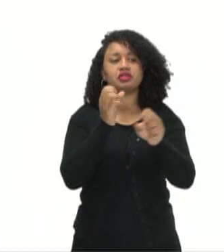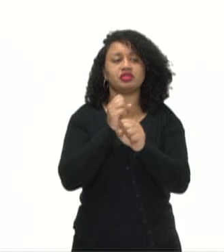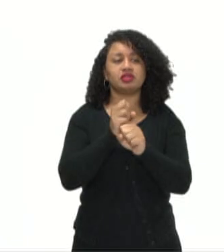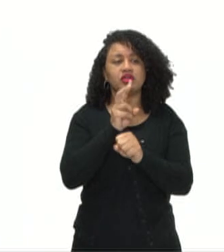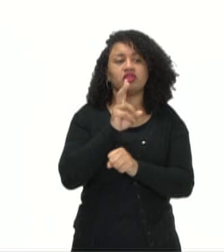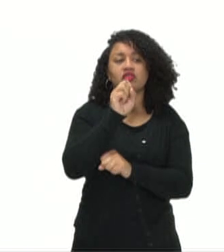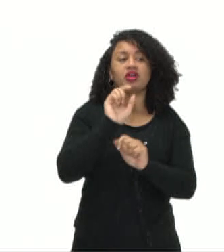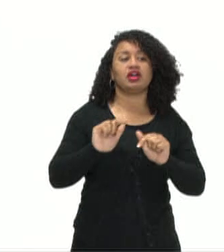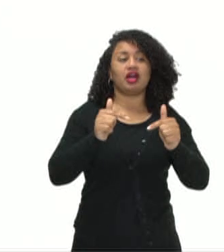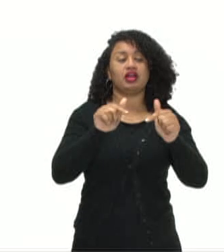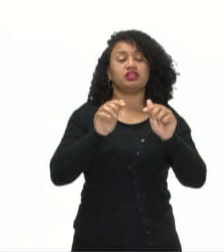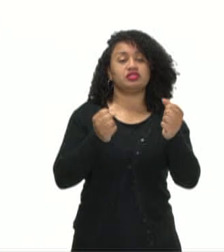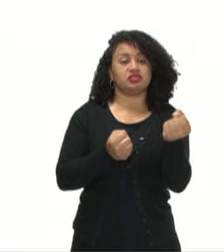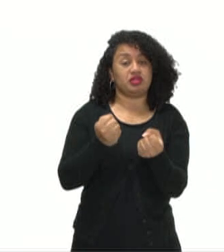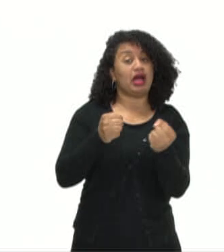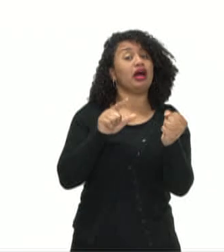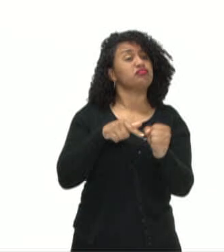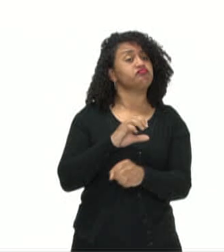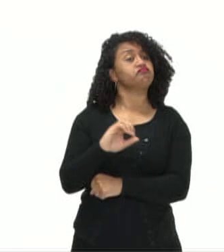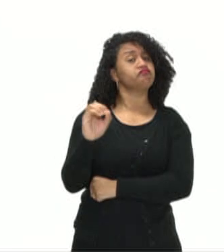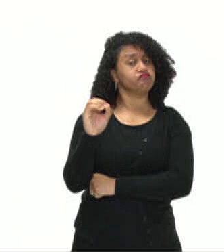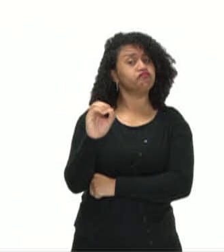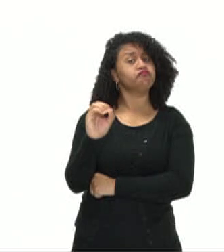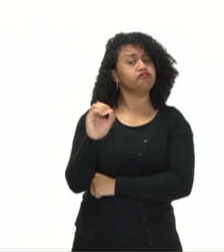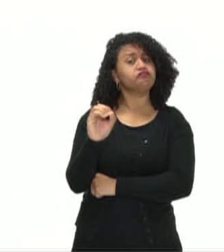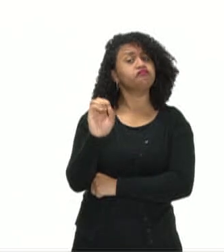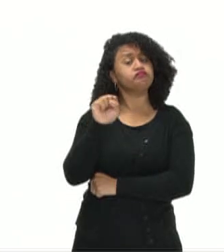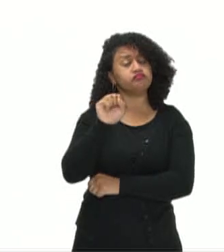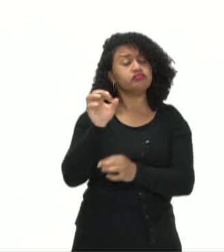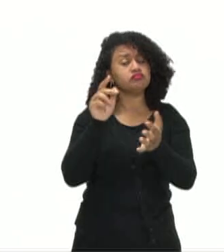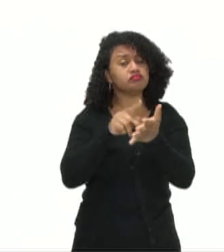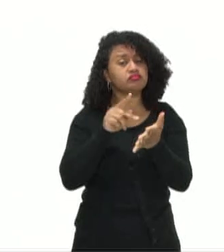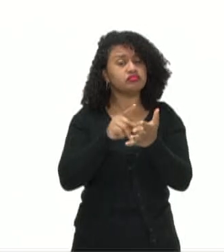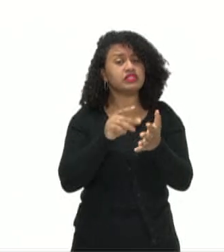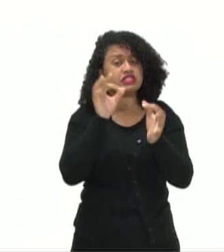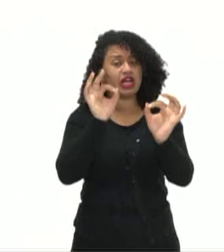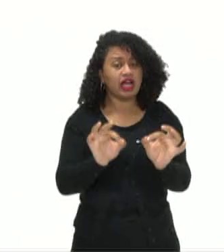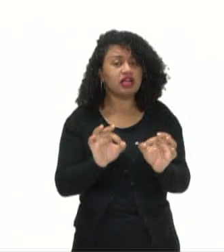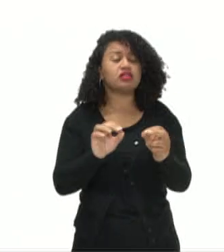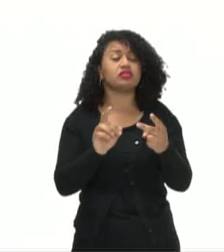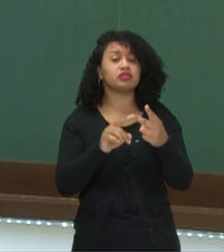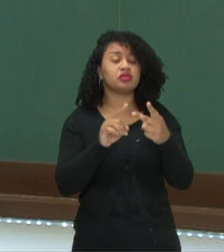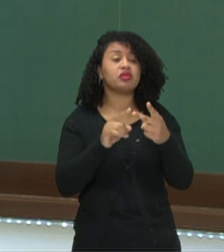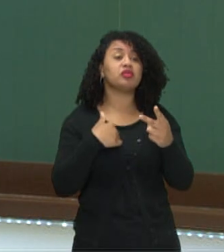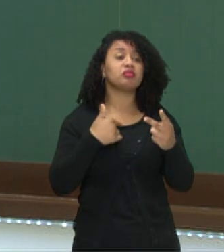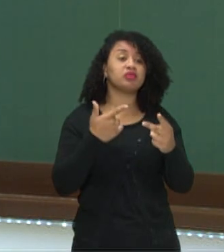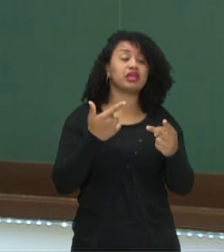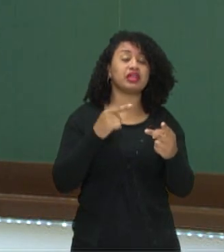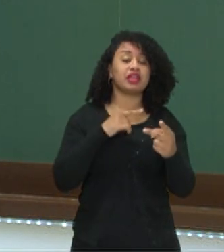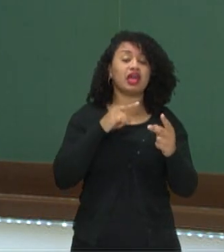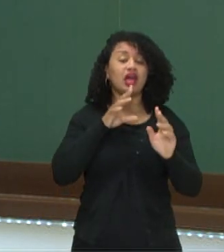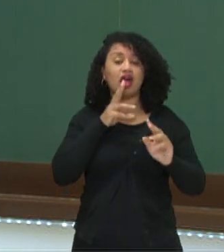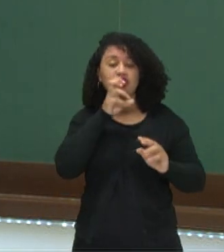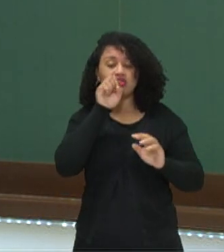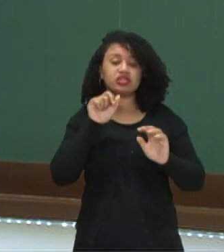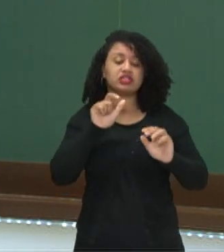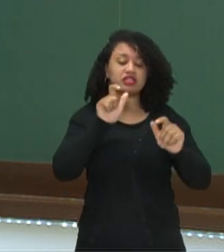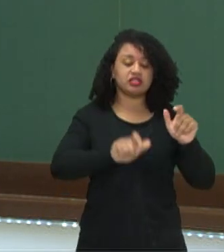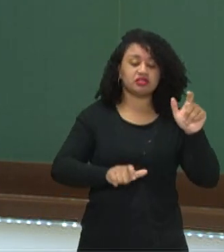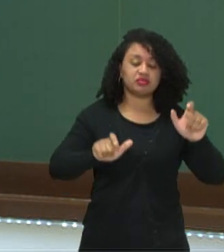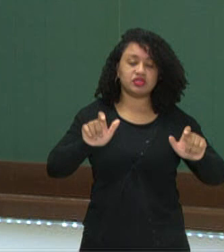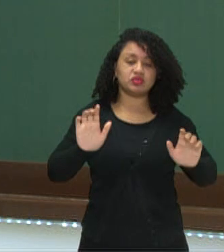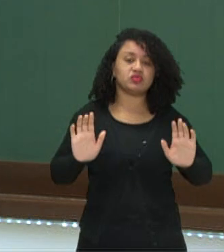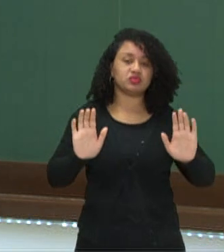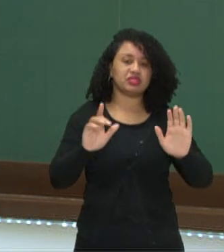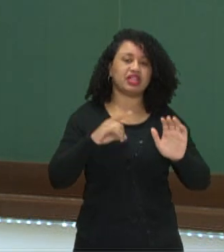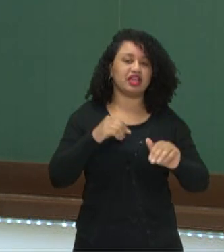sobre o carro é 0. É verdadeiro, porque, como eu disse, está sendo compensada pela força, pela aquela